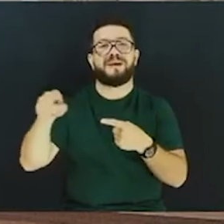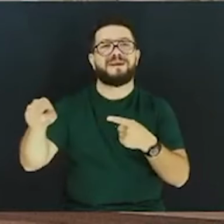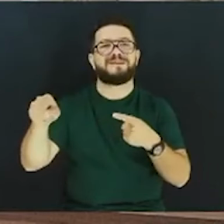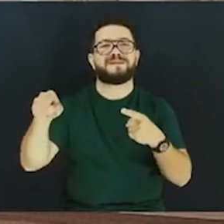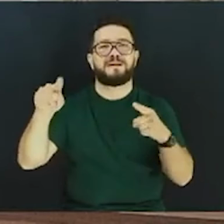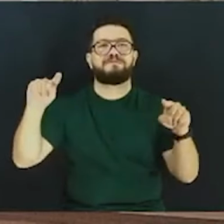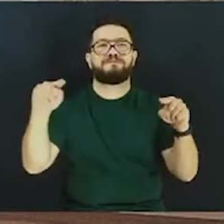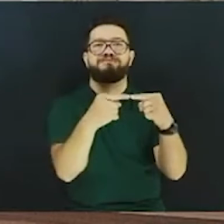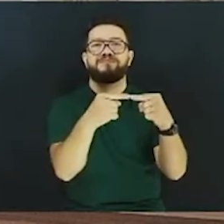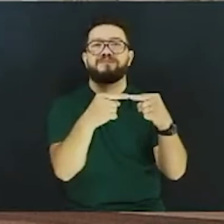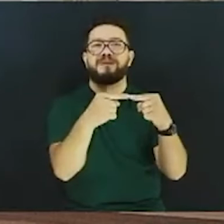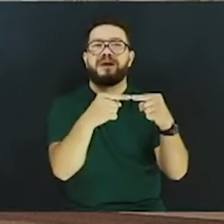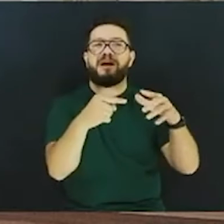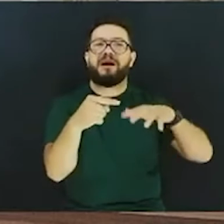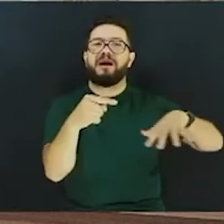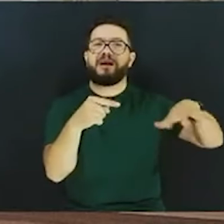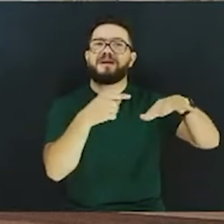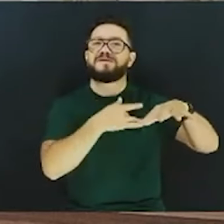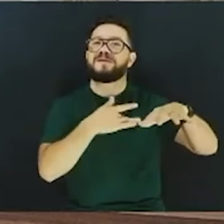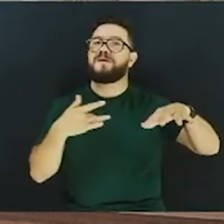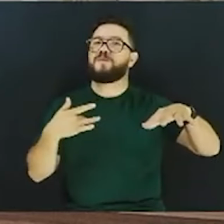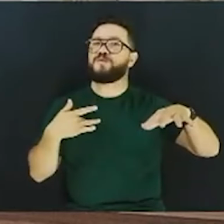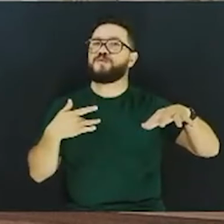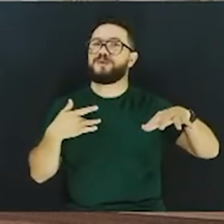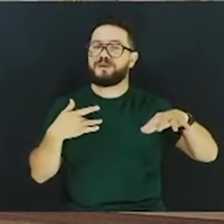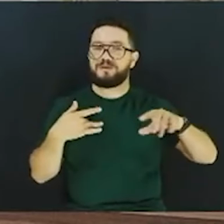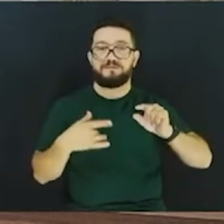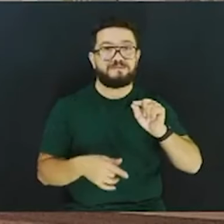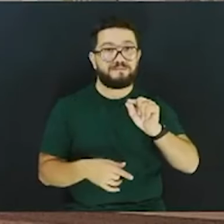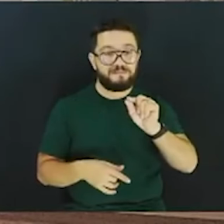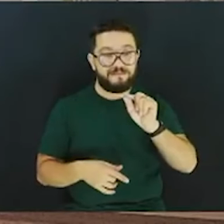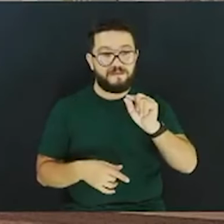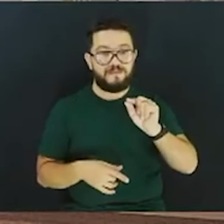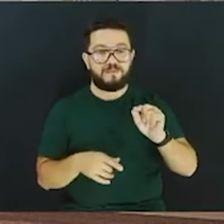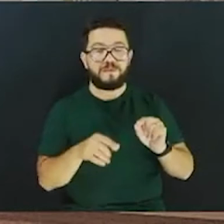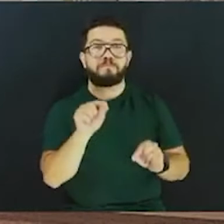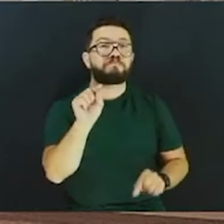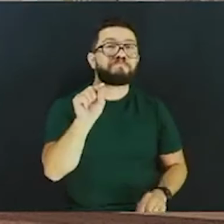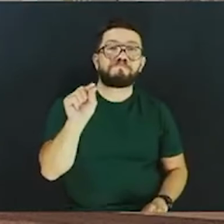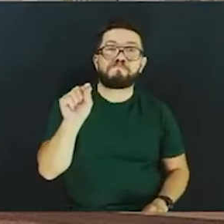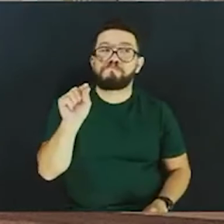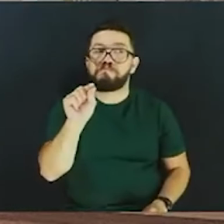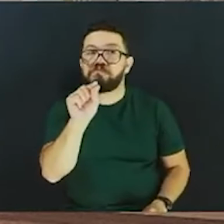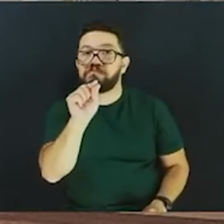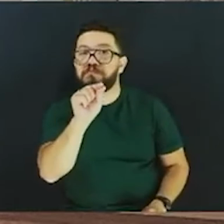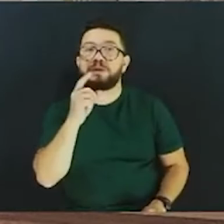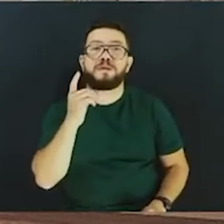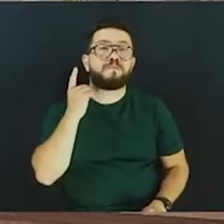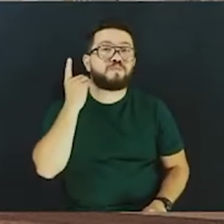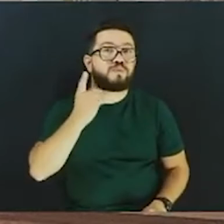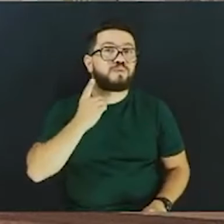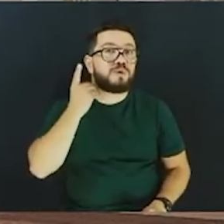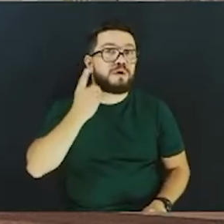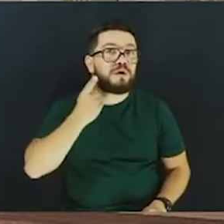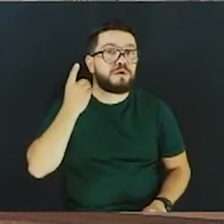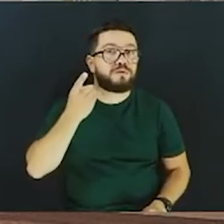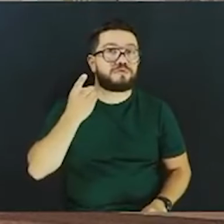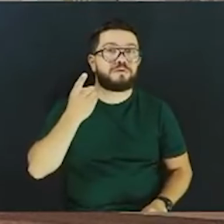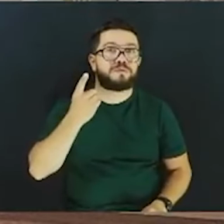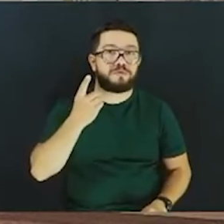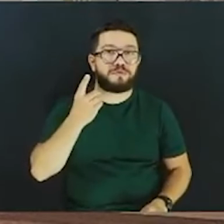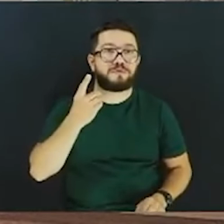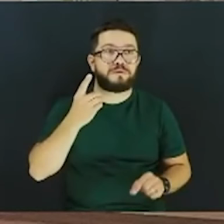os nossos deputados federais da bancada Paranaense se os representantes do estado no senado cometerem